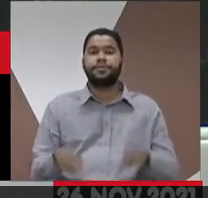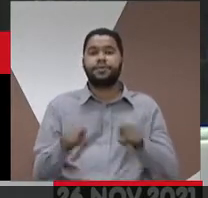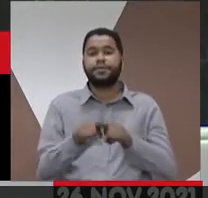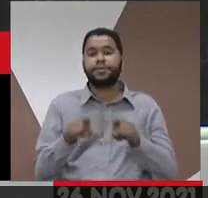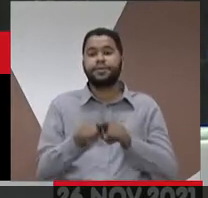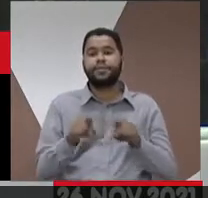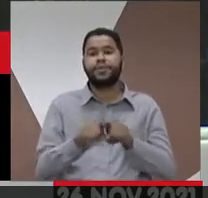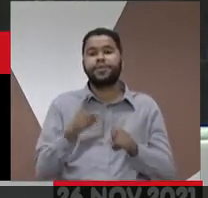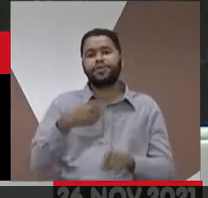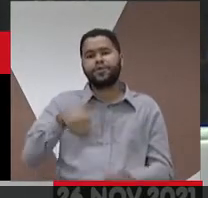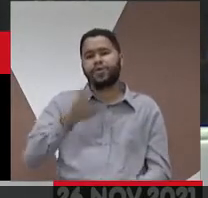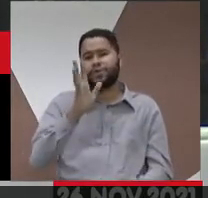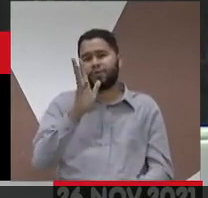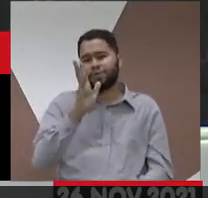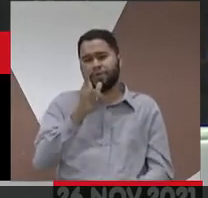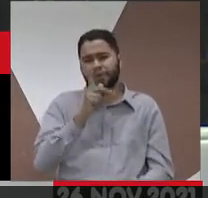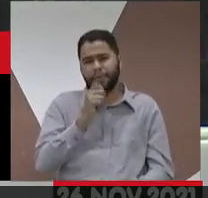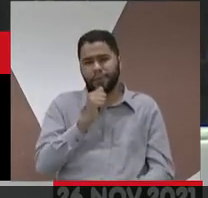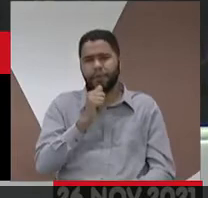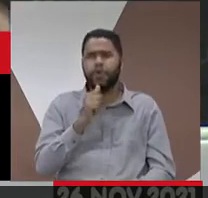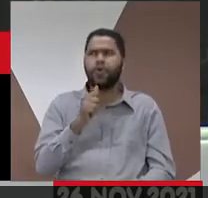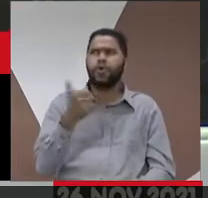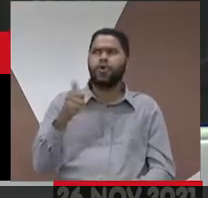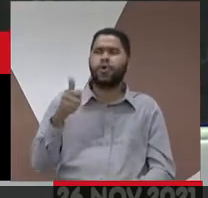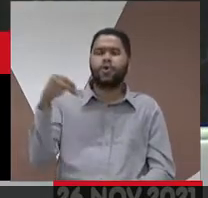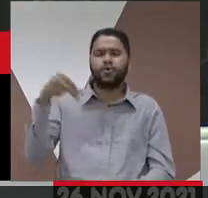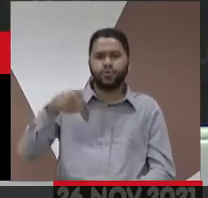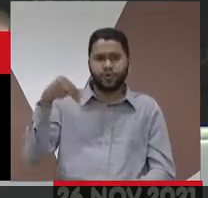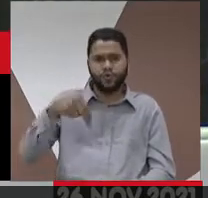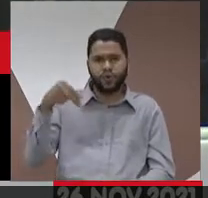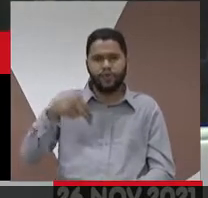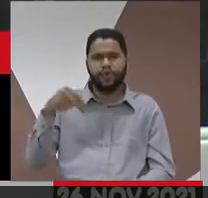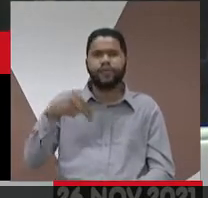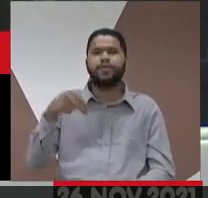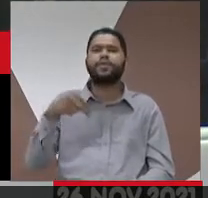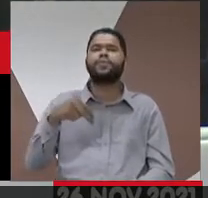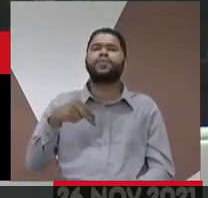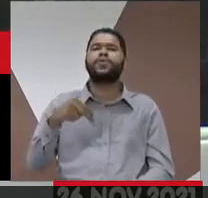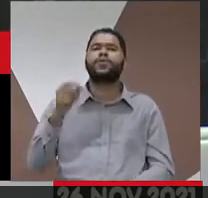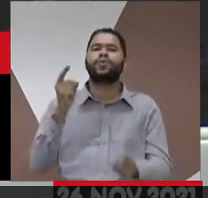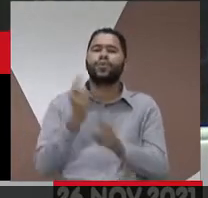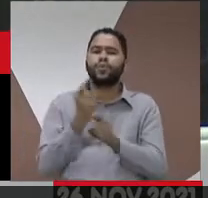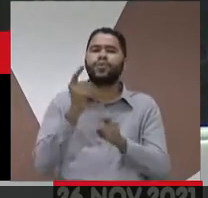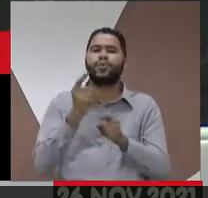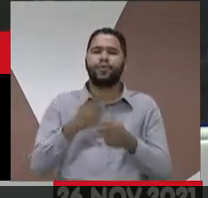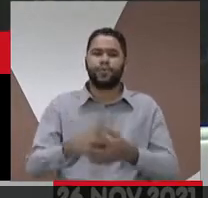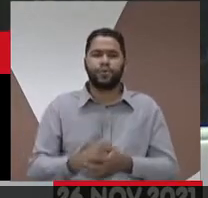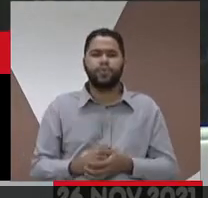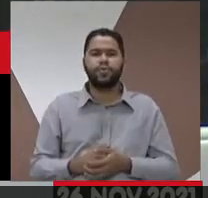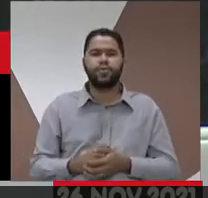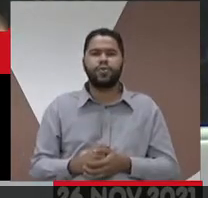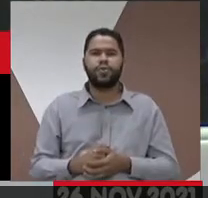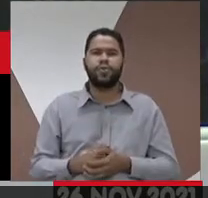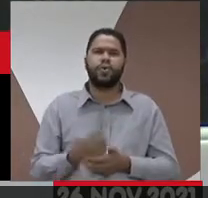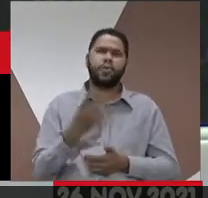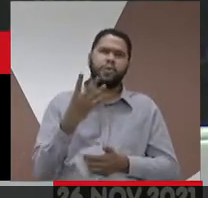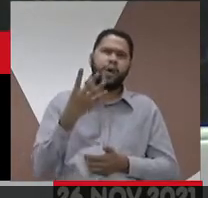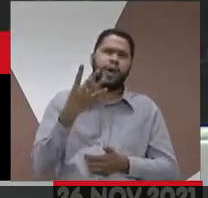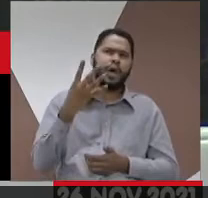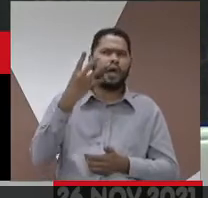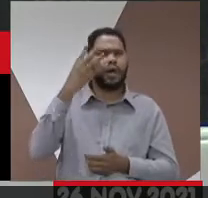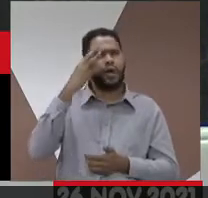inclusive, nós demoramos um pouco, foi no dia 11 de novembro, aquele nosso encontro, e só uns 4, 5 dias